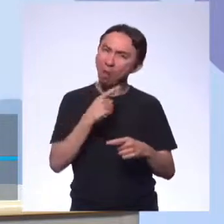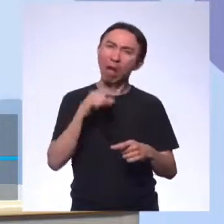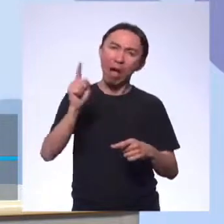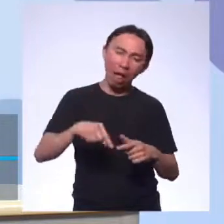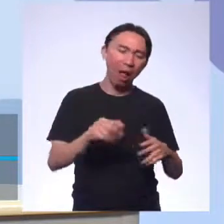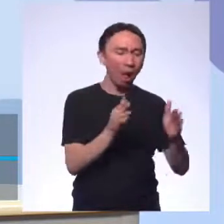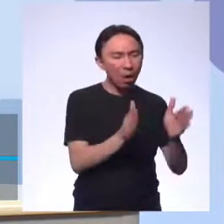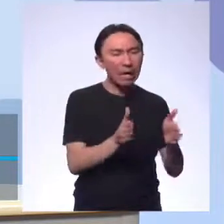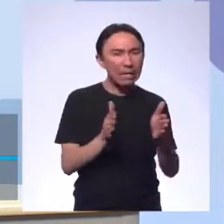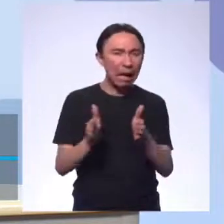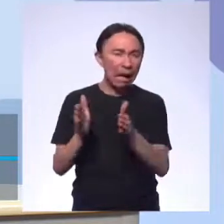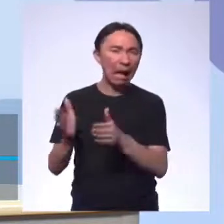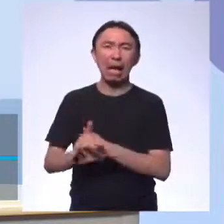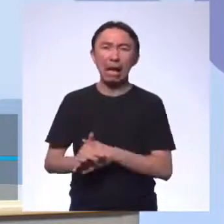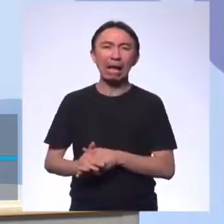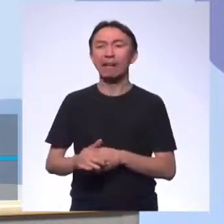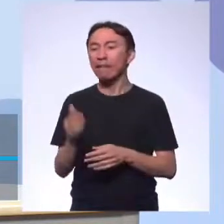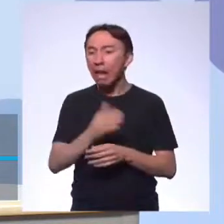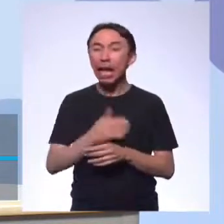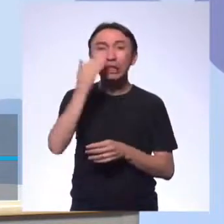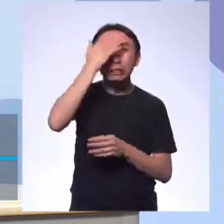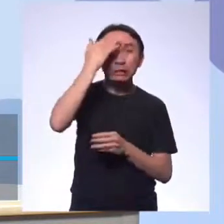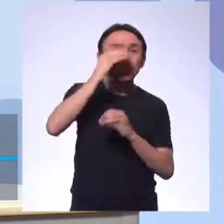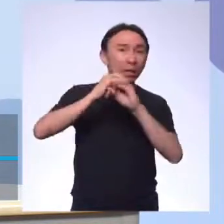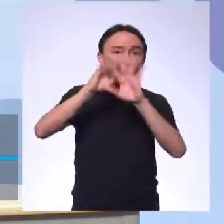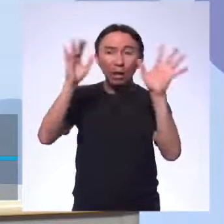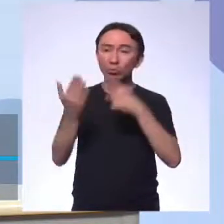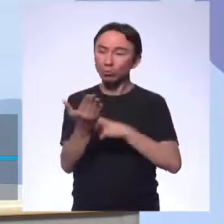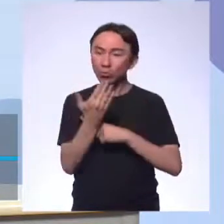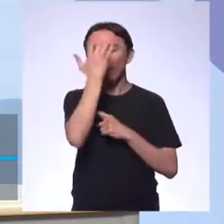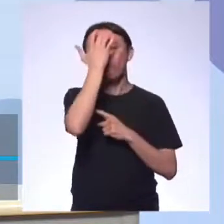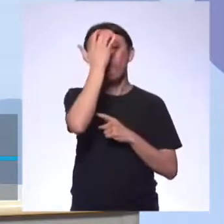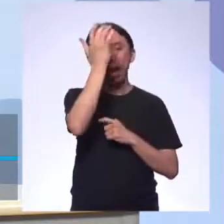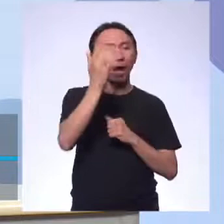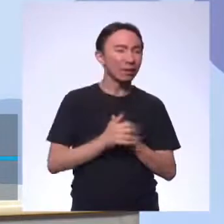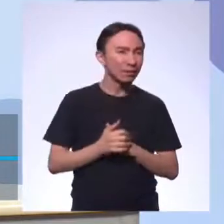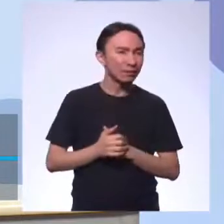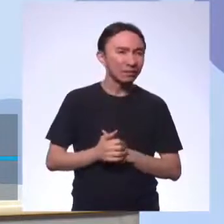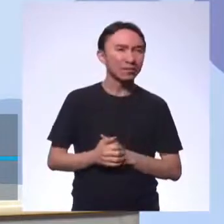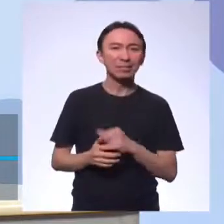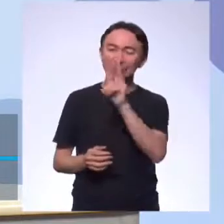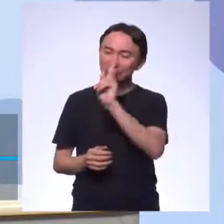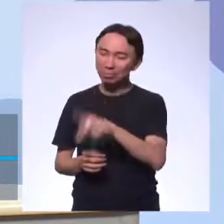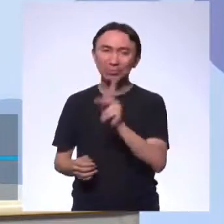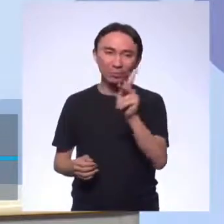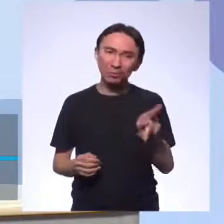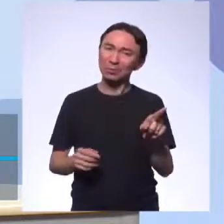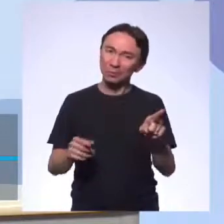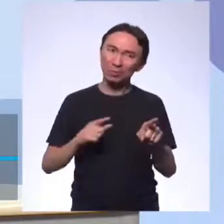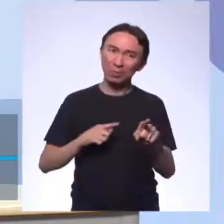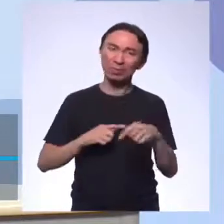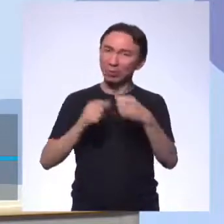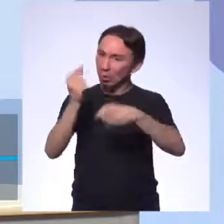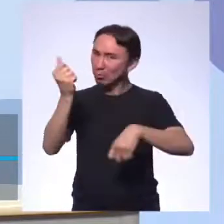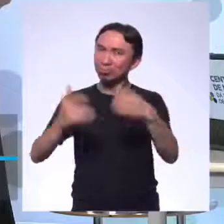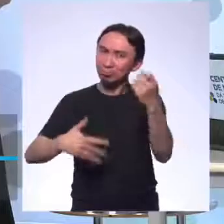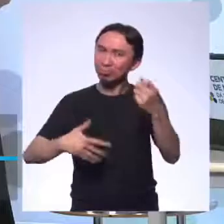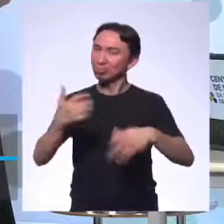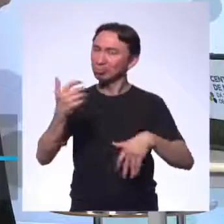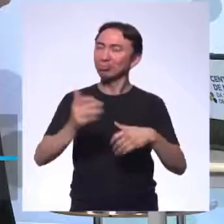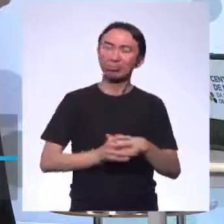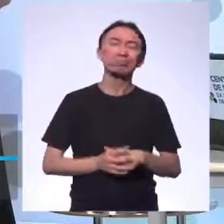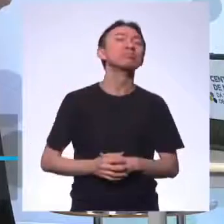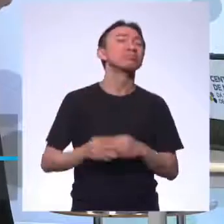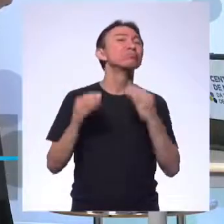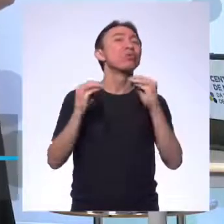facilitar o estudo, para facilitar também o entendimento, né, a explicação dos professores colocaram também. Então, quando a gente fala